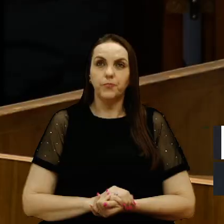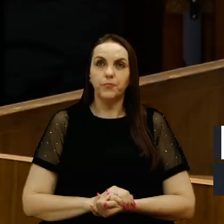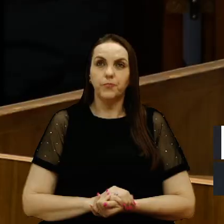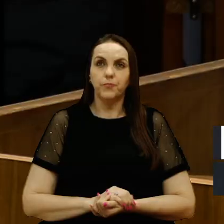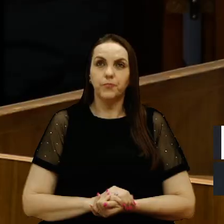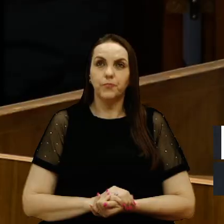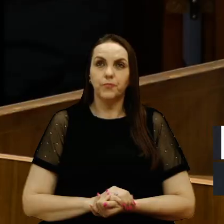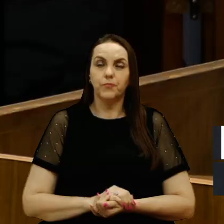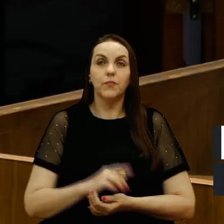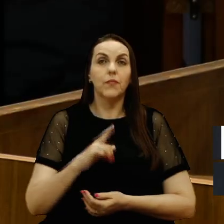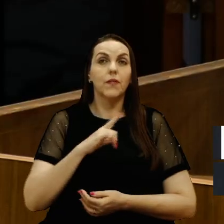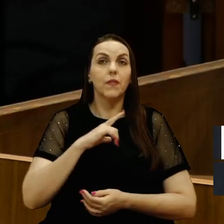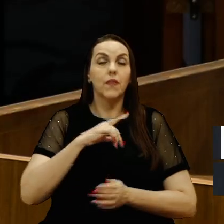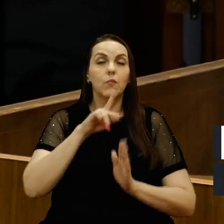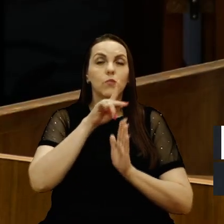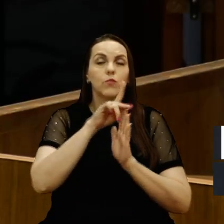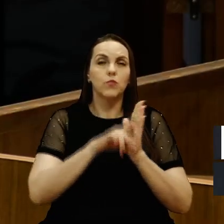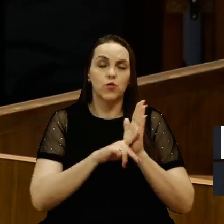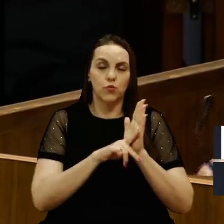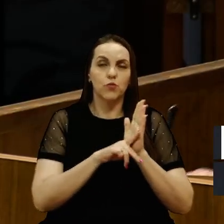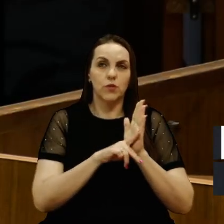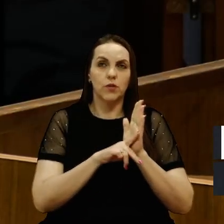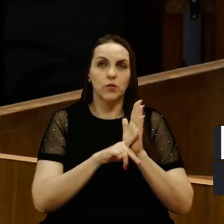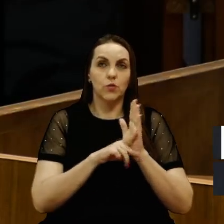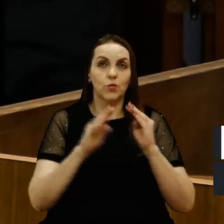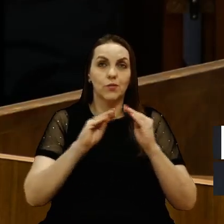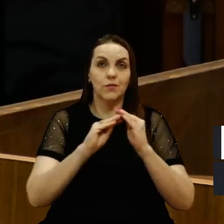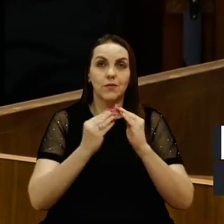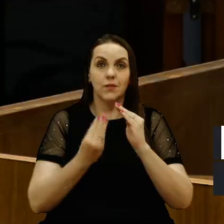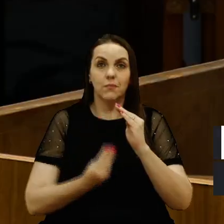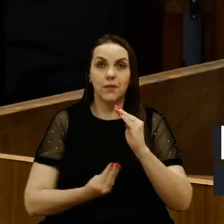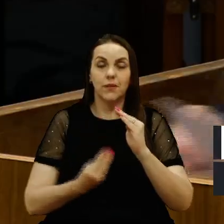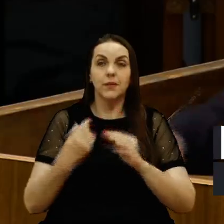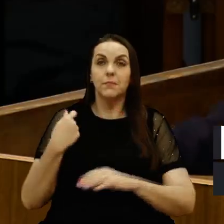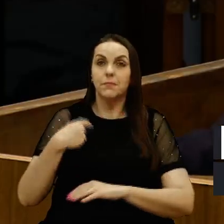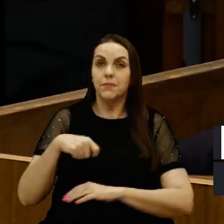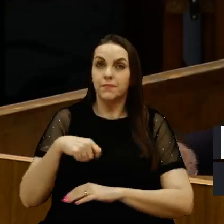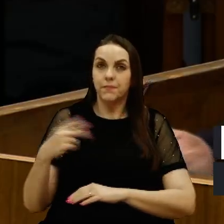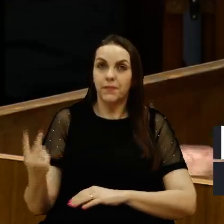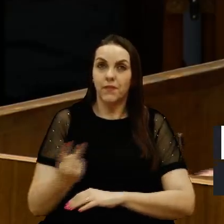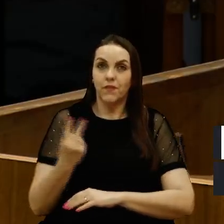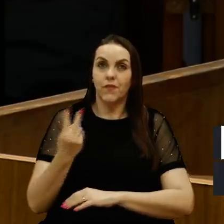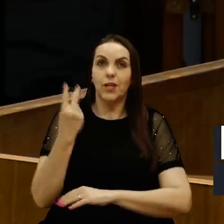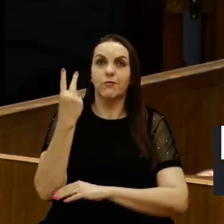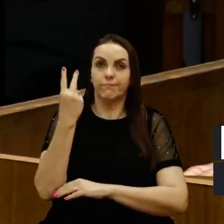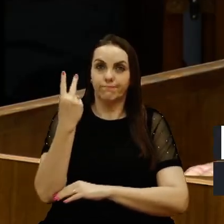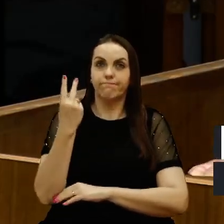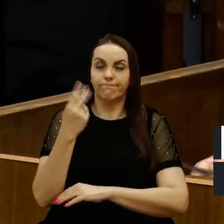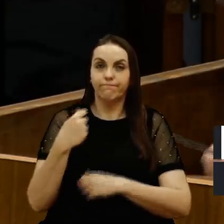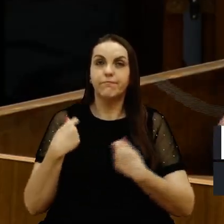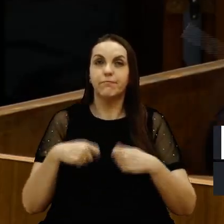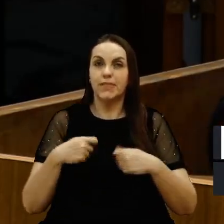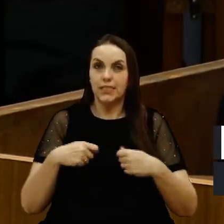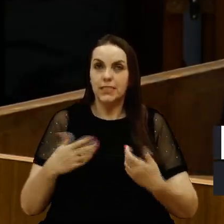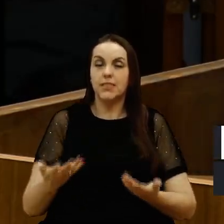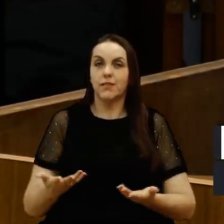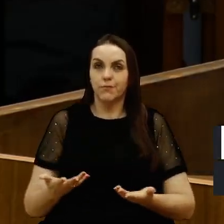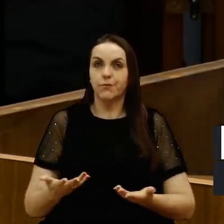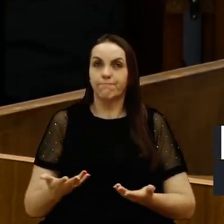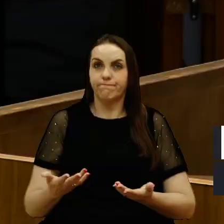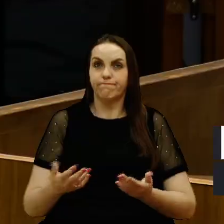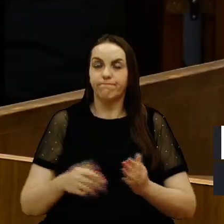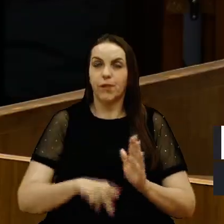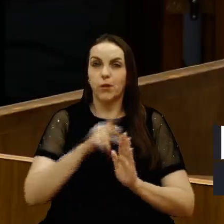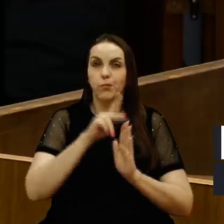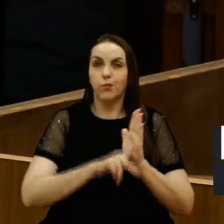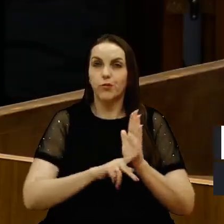Nós temos um projeto do SAMAI que é preciso que a gente valorize. Nós precisamos valorizar um projeto do